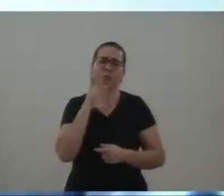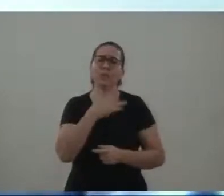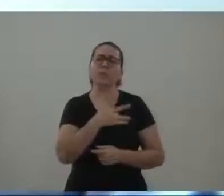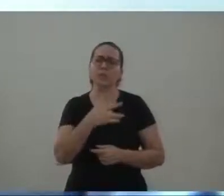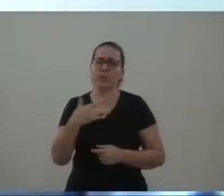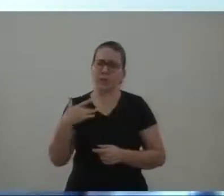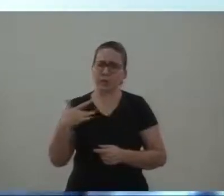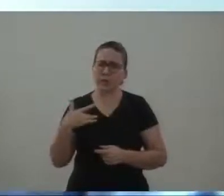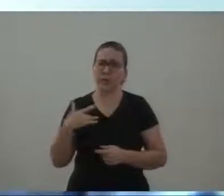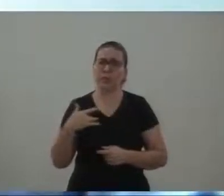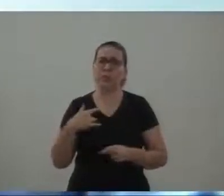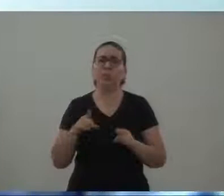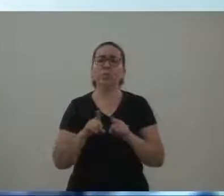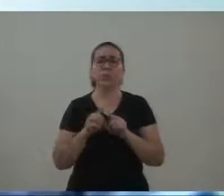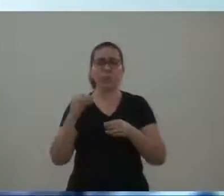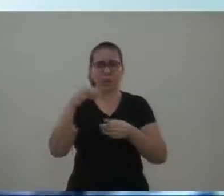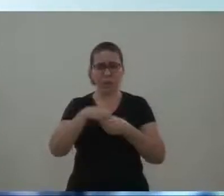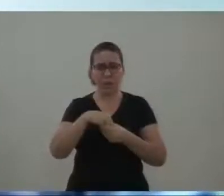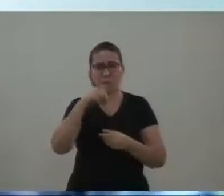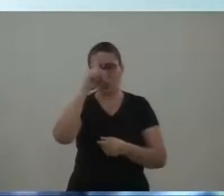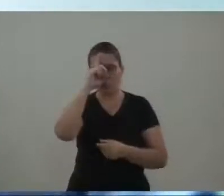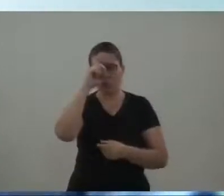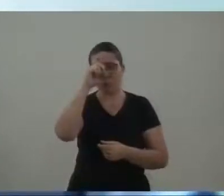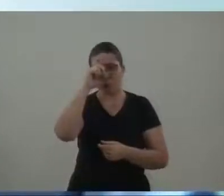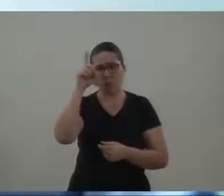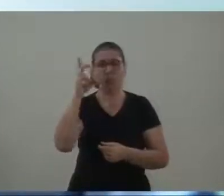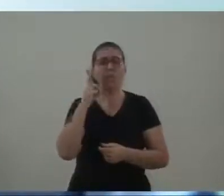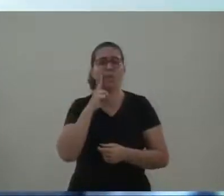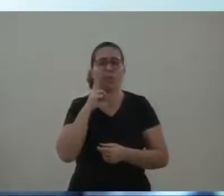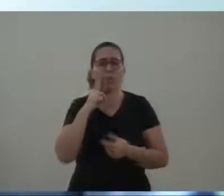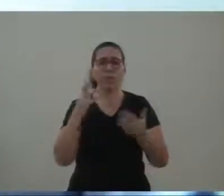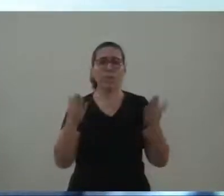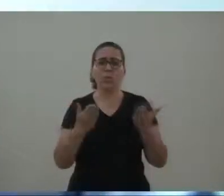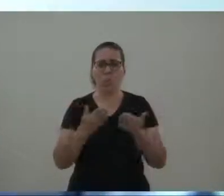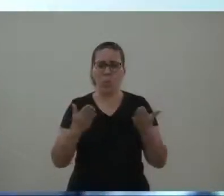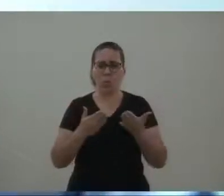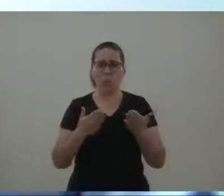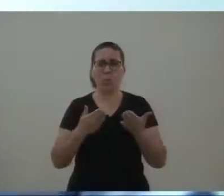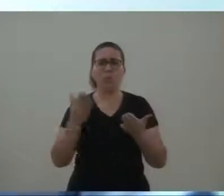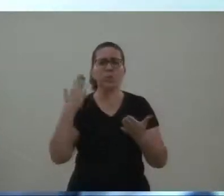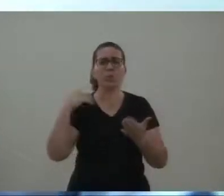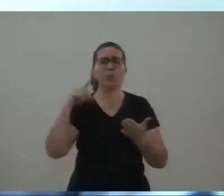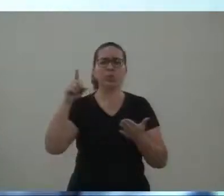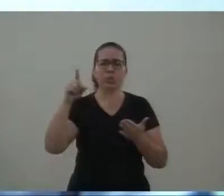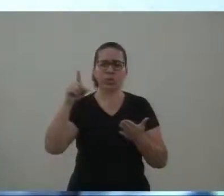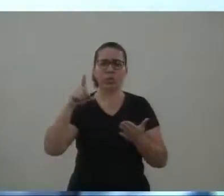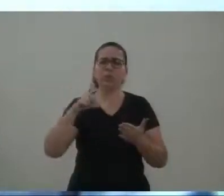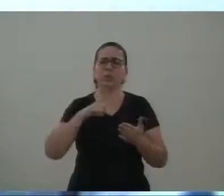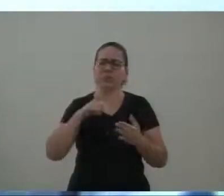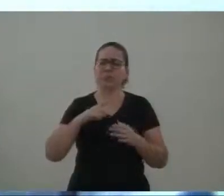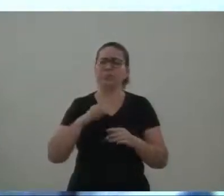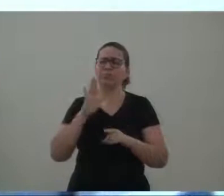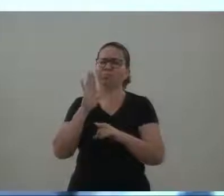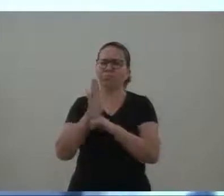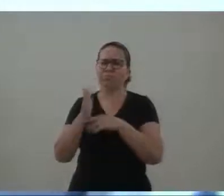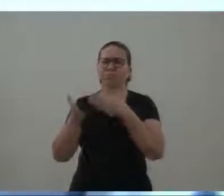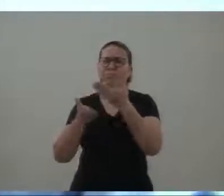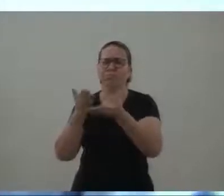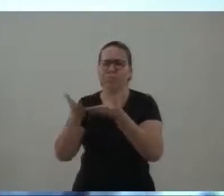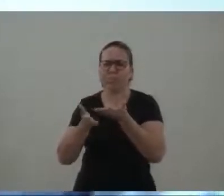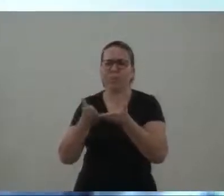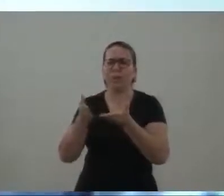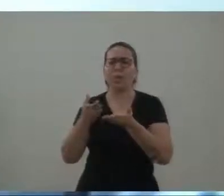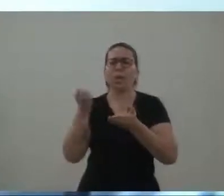em especial na nossa Santa Casa de Saúde de Vinhedo, que hoje, em função de ter sido muito melhor estruturado, não só a questão